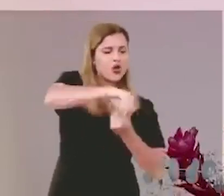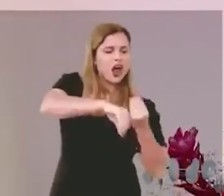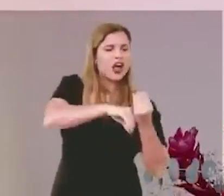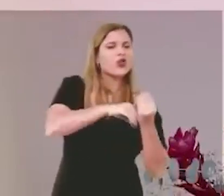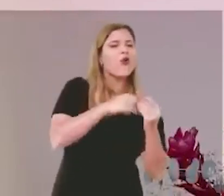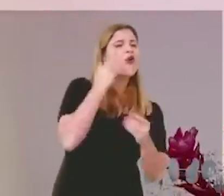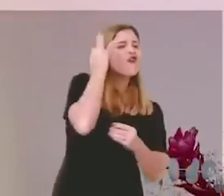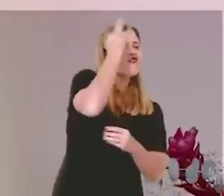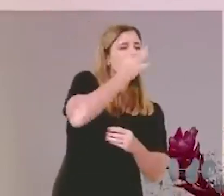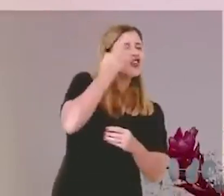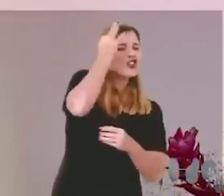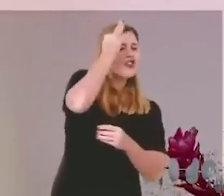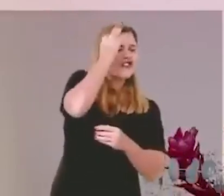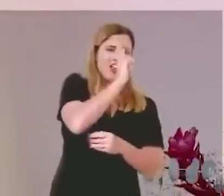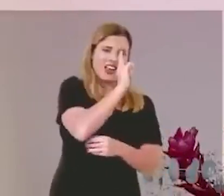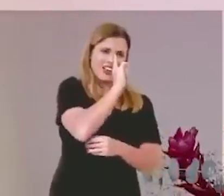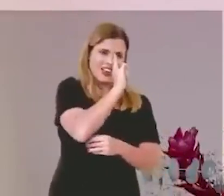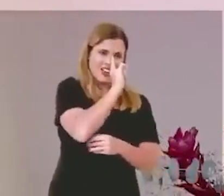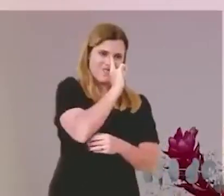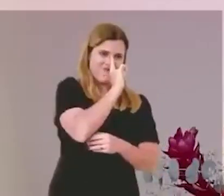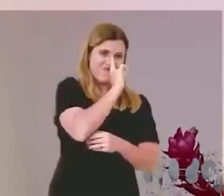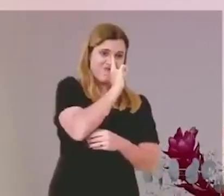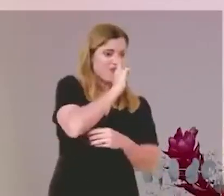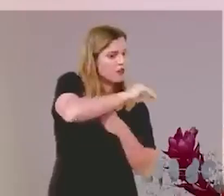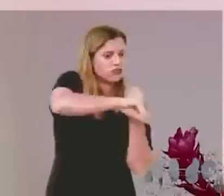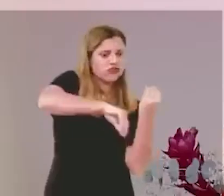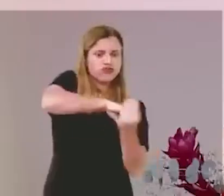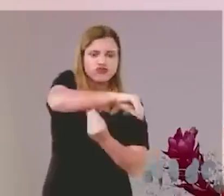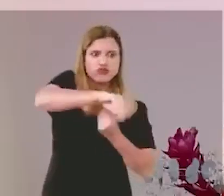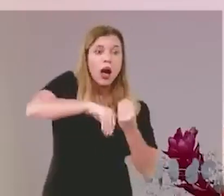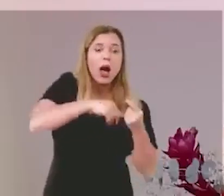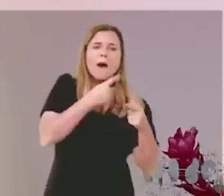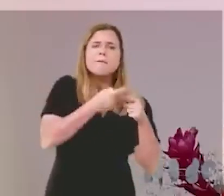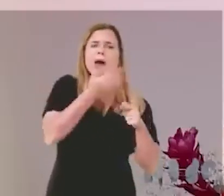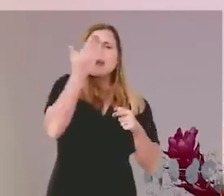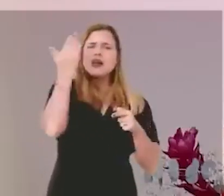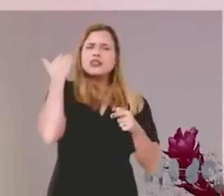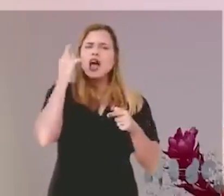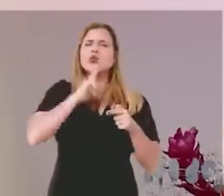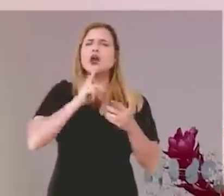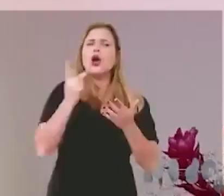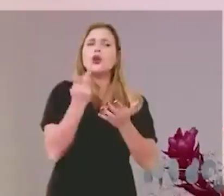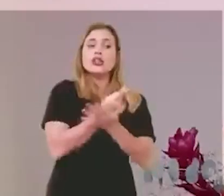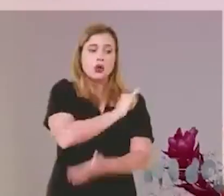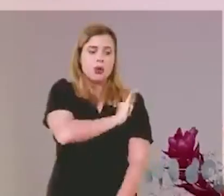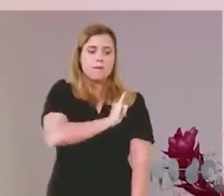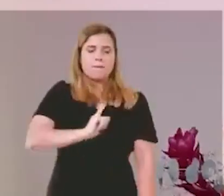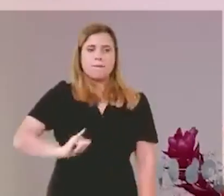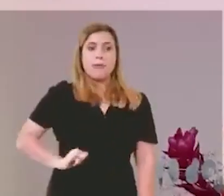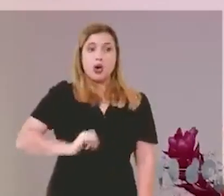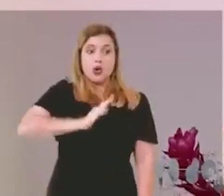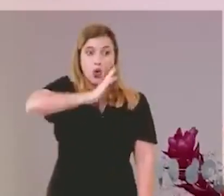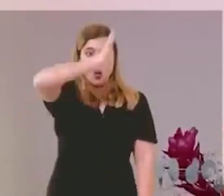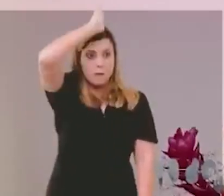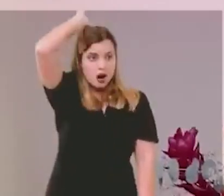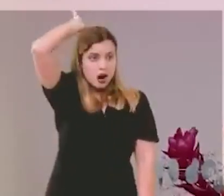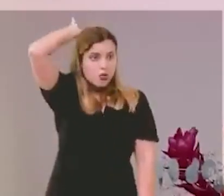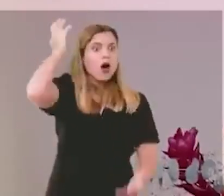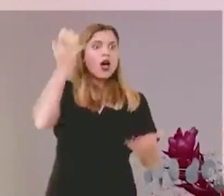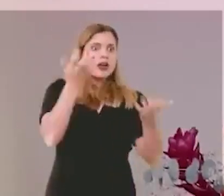Vocês têm ciência, com certeza, de que o Império Romano dominou o mundo naquele tempo, mas não as